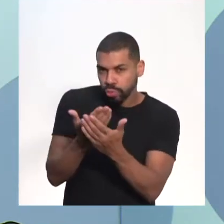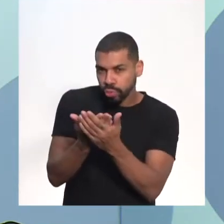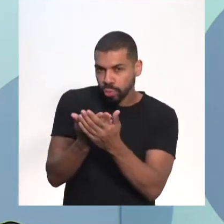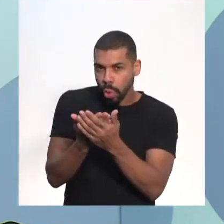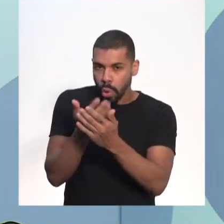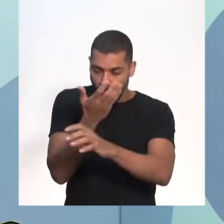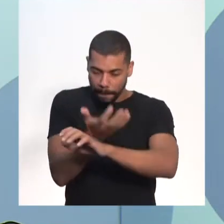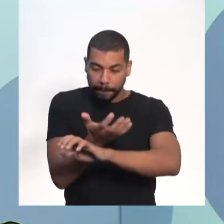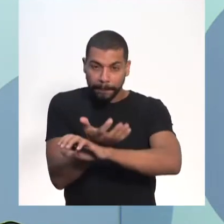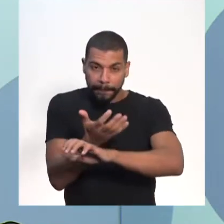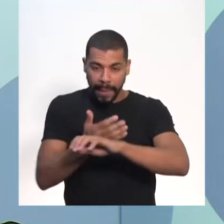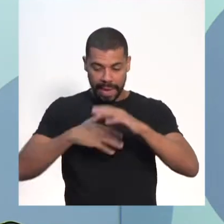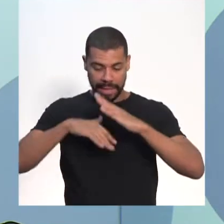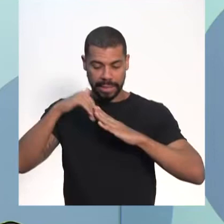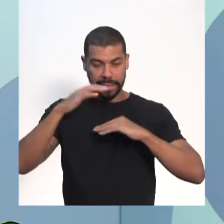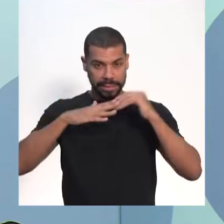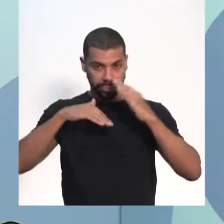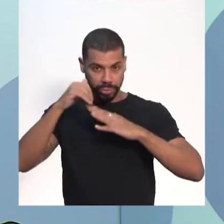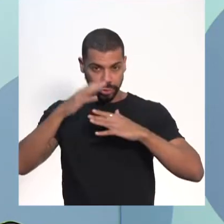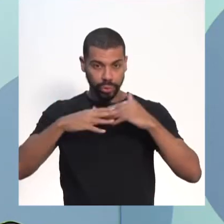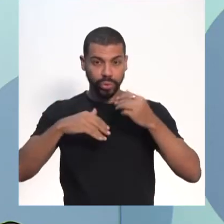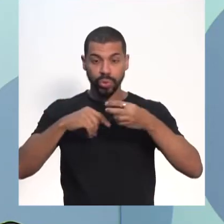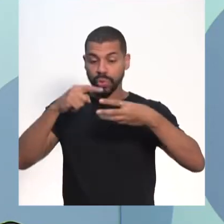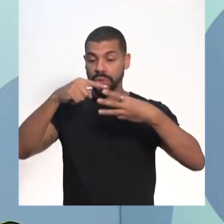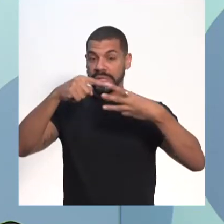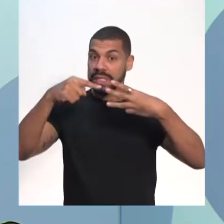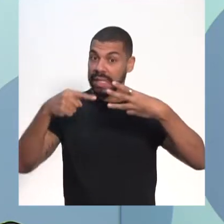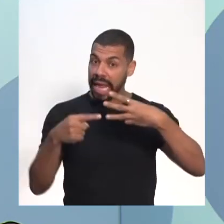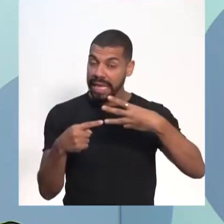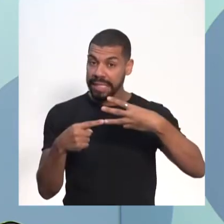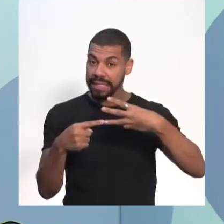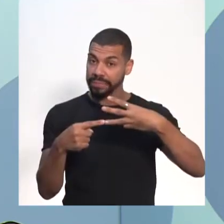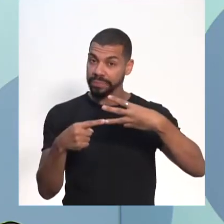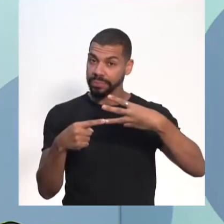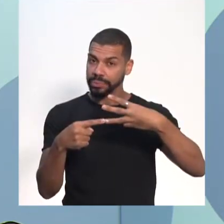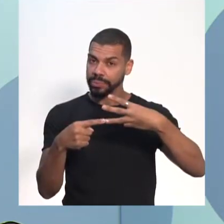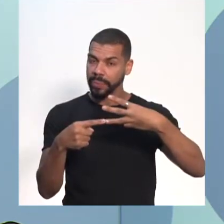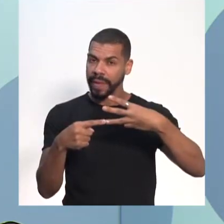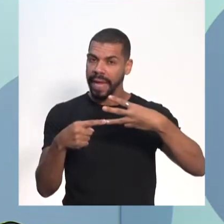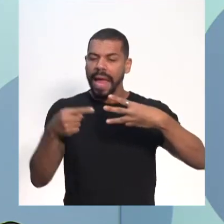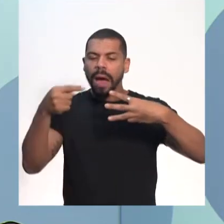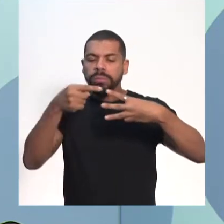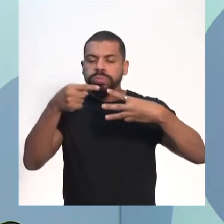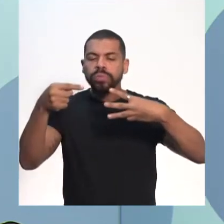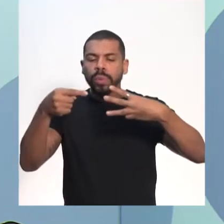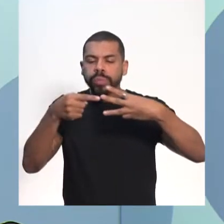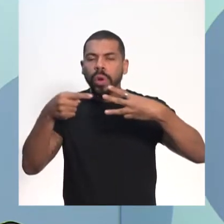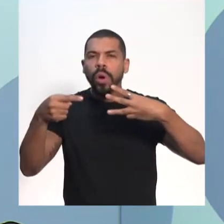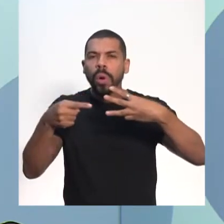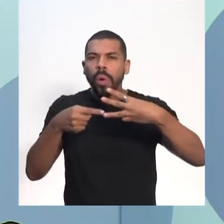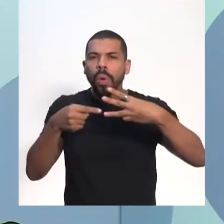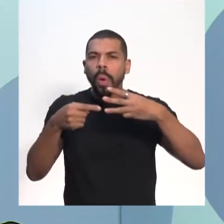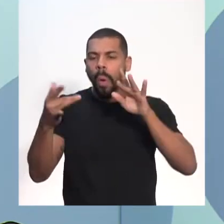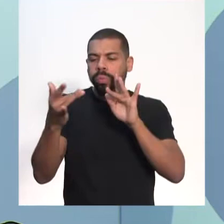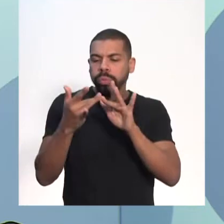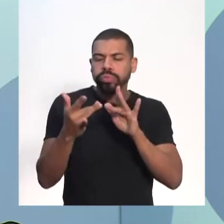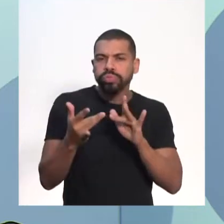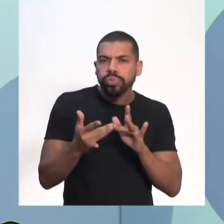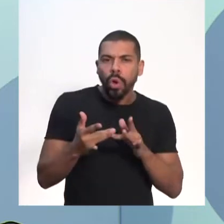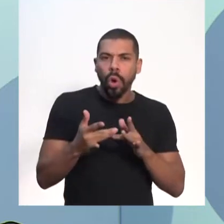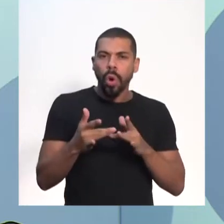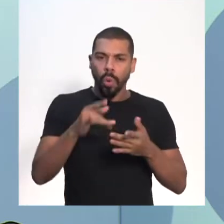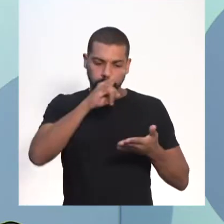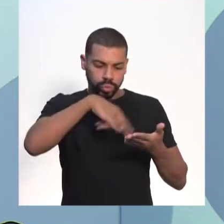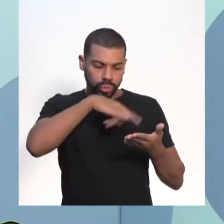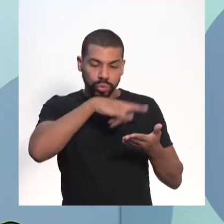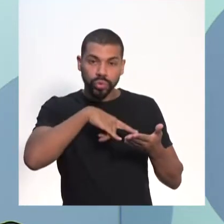que nós temos nos 3 componentes, e nós buscamos fazer uma relação com o material, com